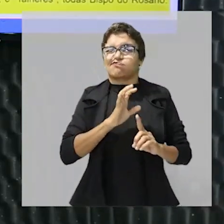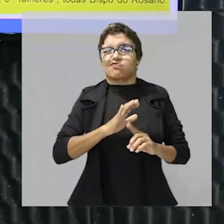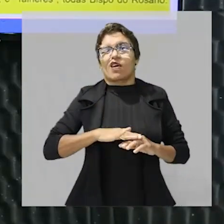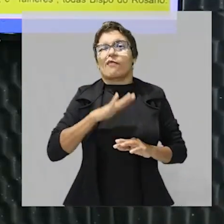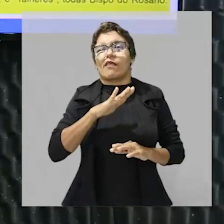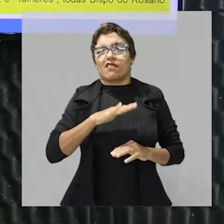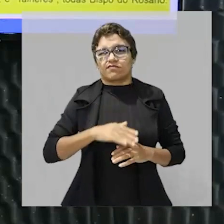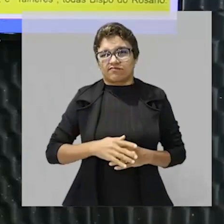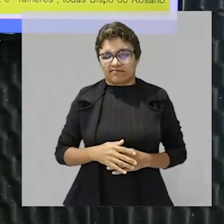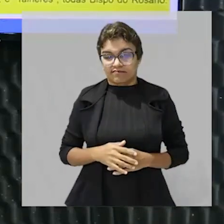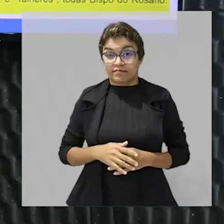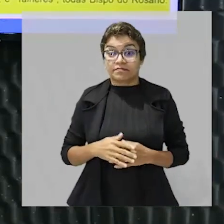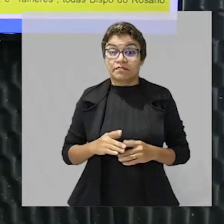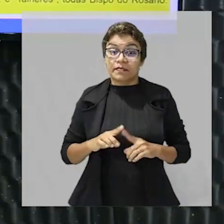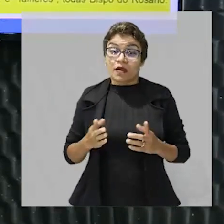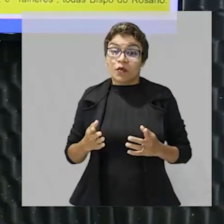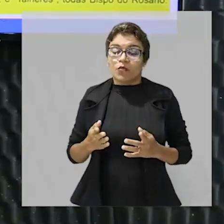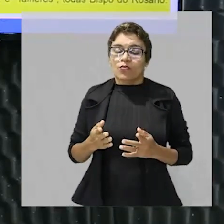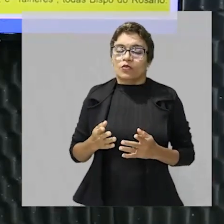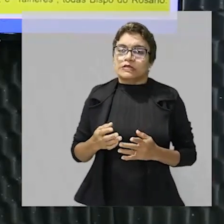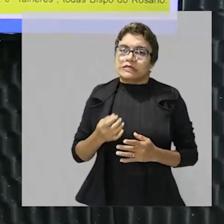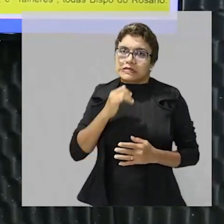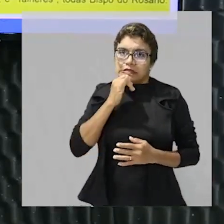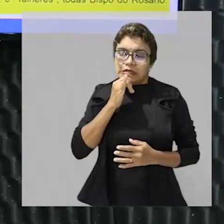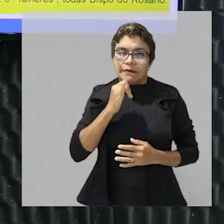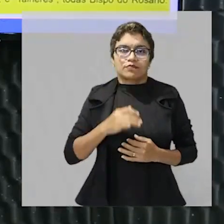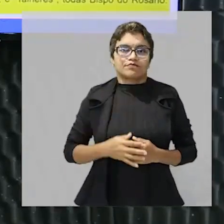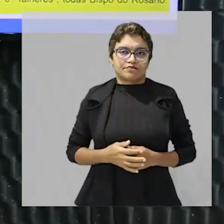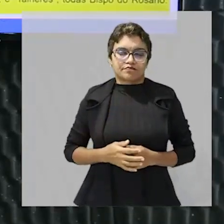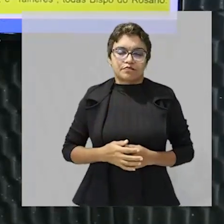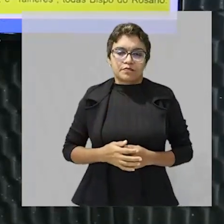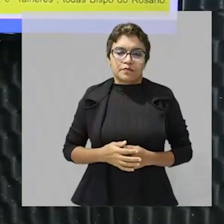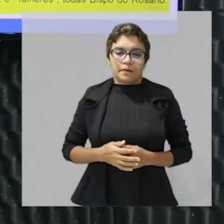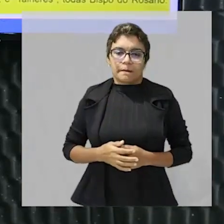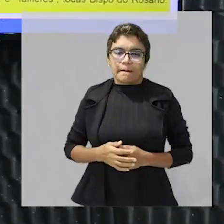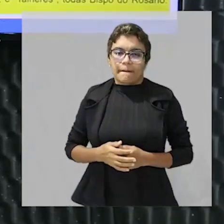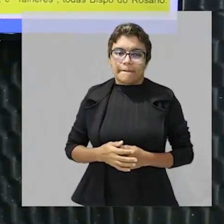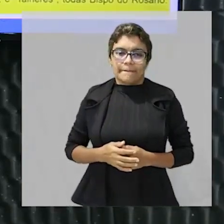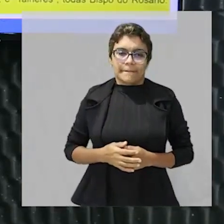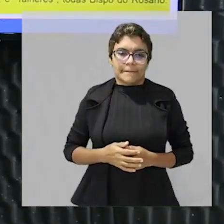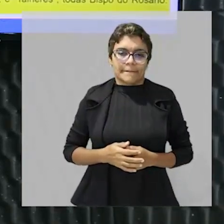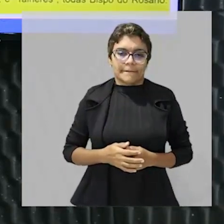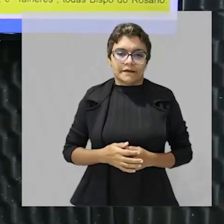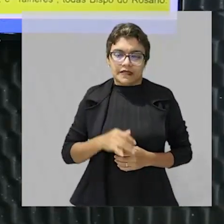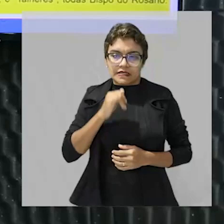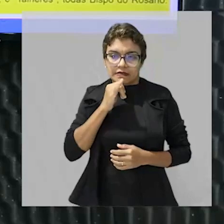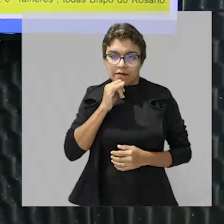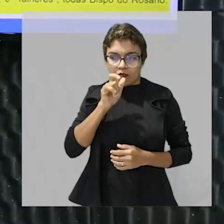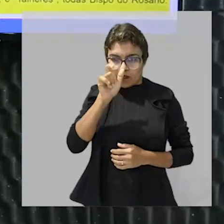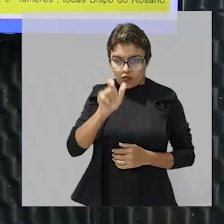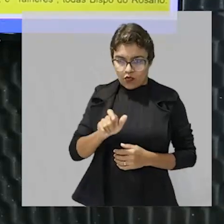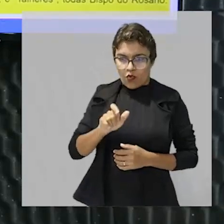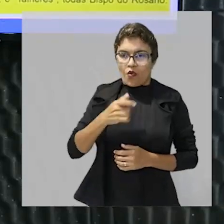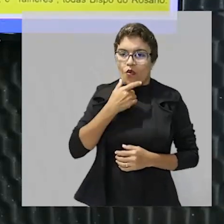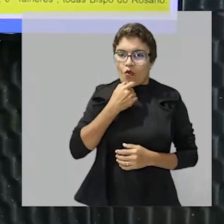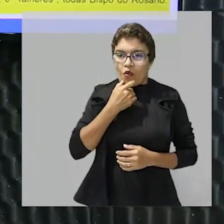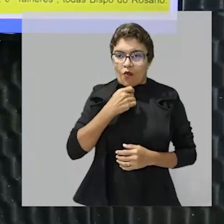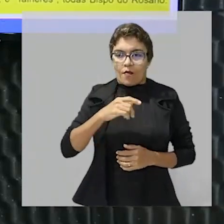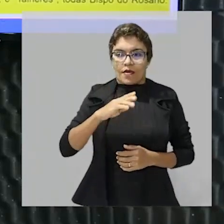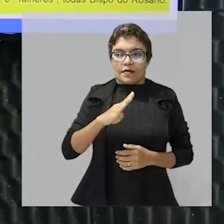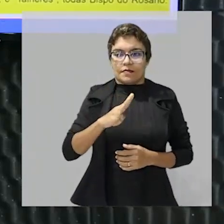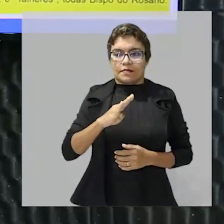coisa. Entretanto, nessa loucura que a gente pode até dizer divina, no caso do Bispo do Rosário, que segundo